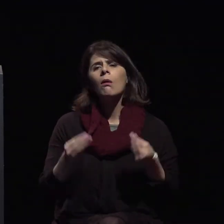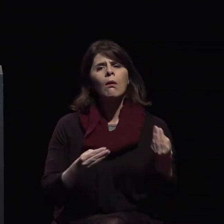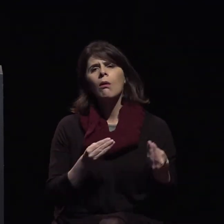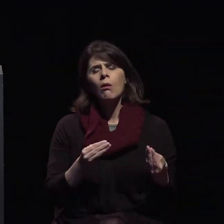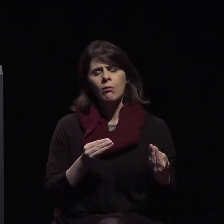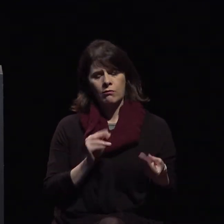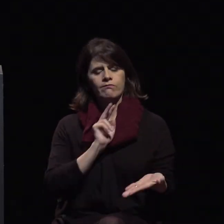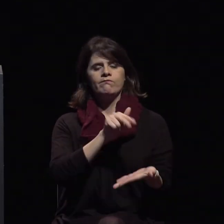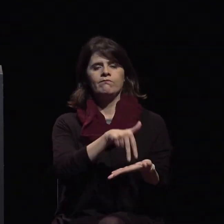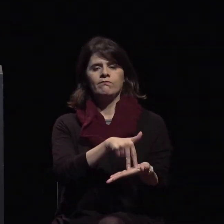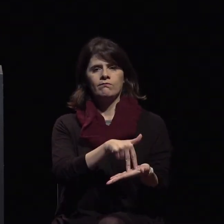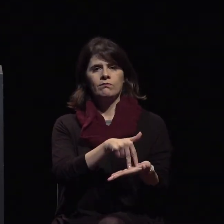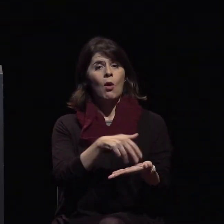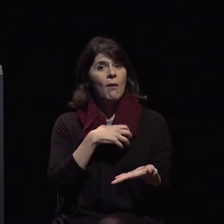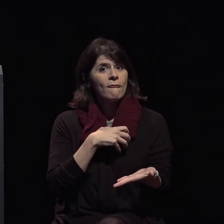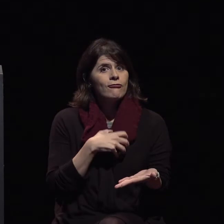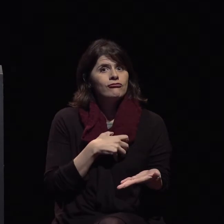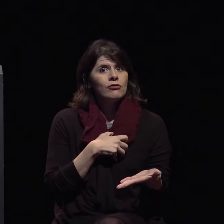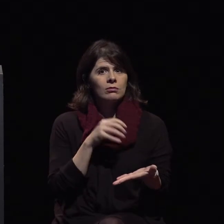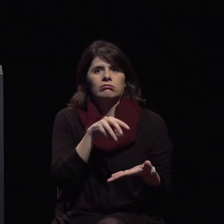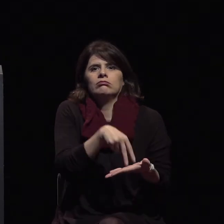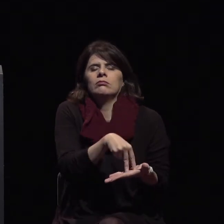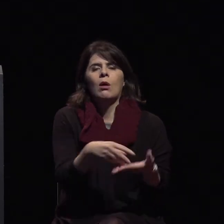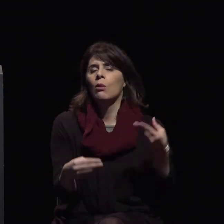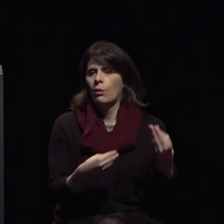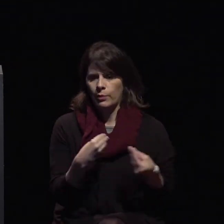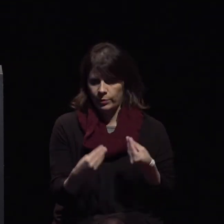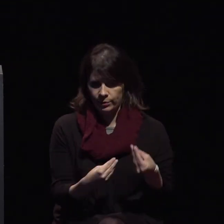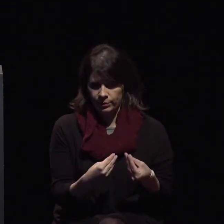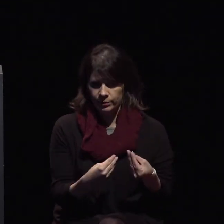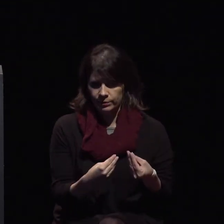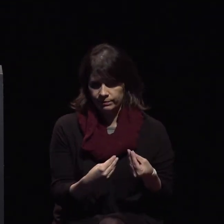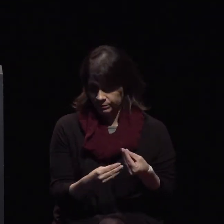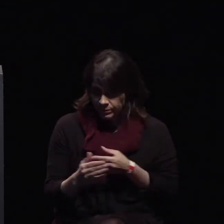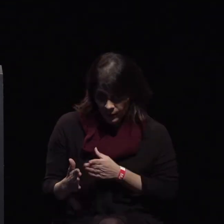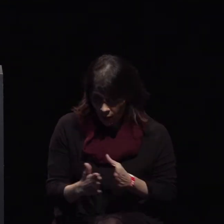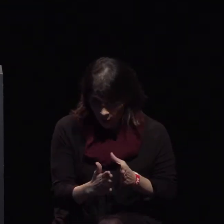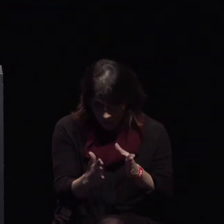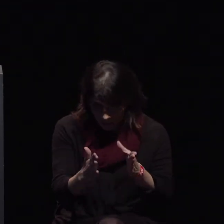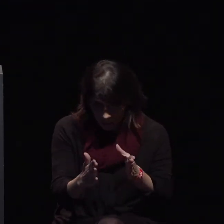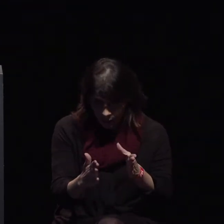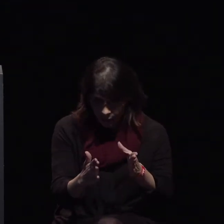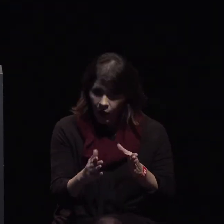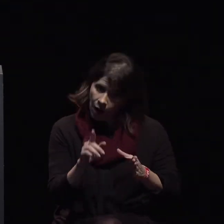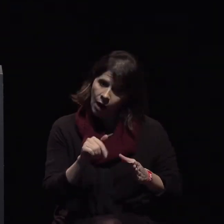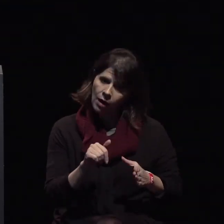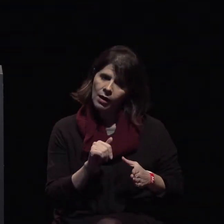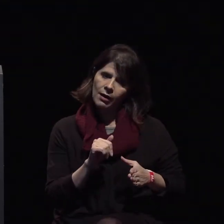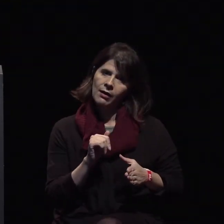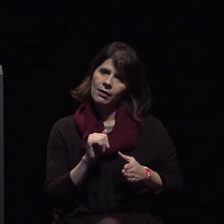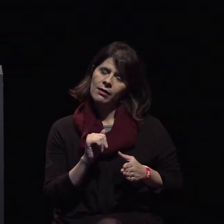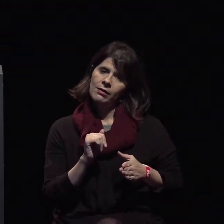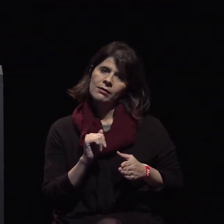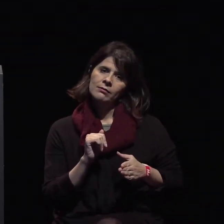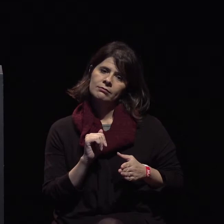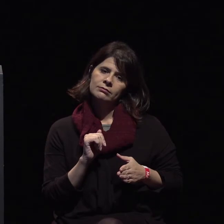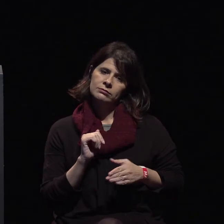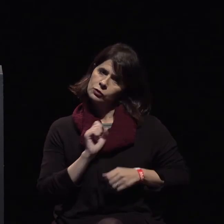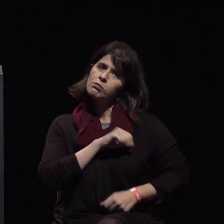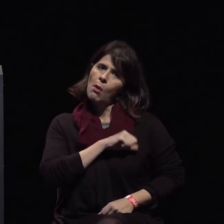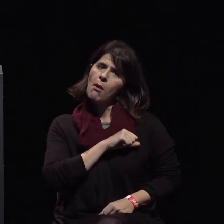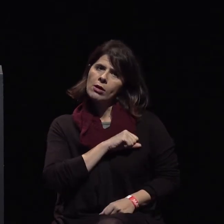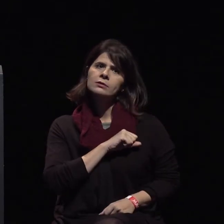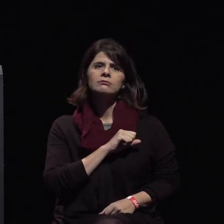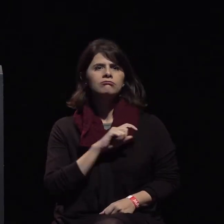formas? Esse caminho que a gente criou foi proposital. Ele foi feito a pé e de ônibus,